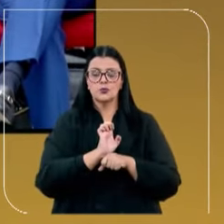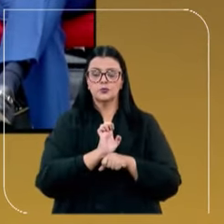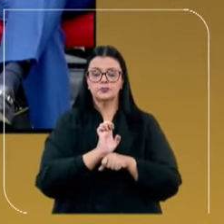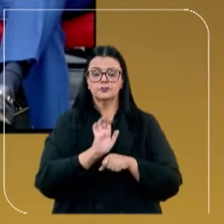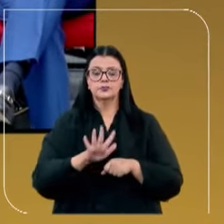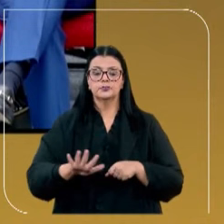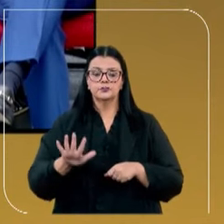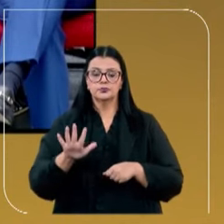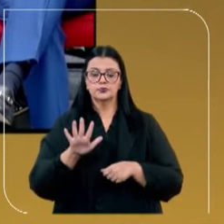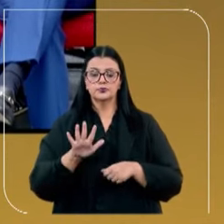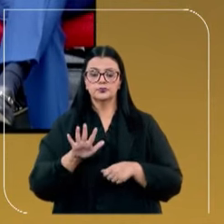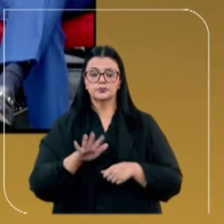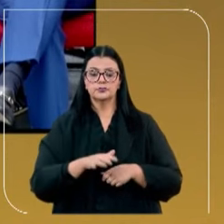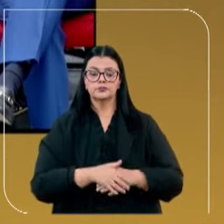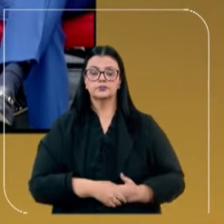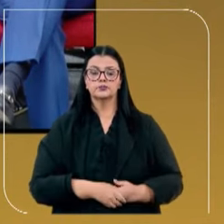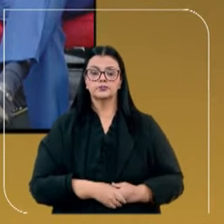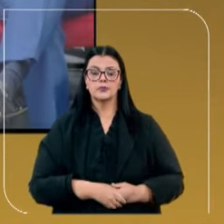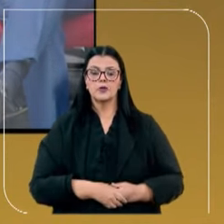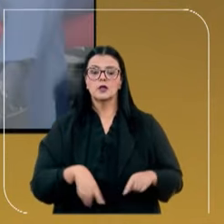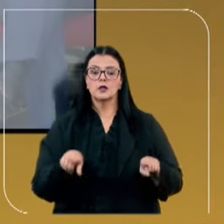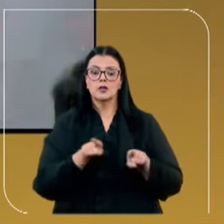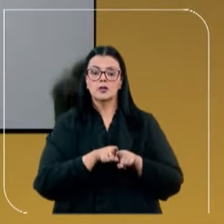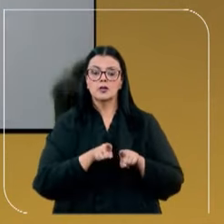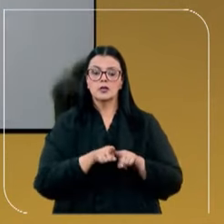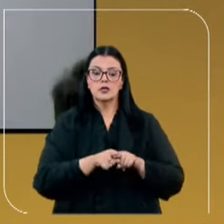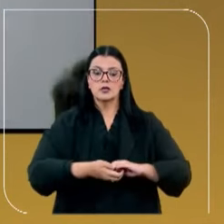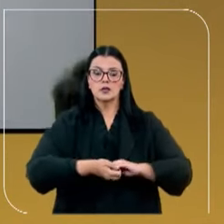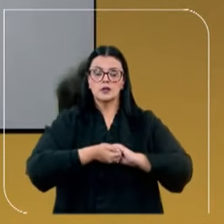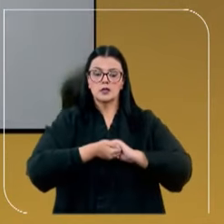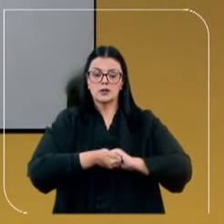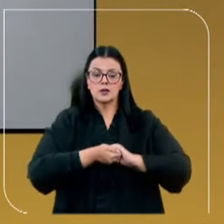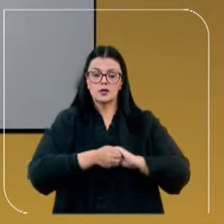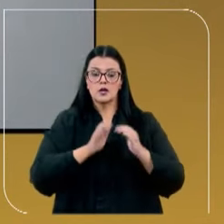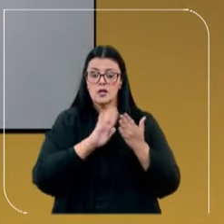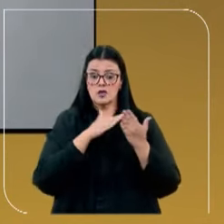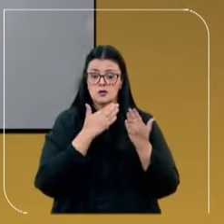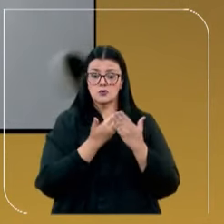Cumprimento todos os ex-diretores da Escola Nacional